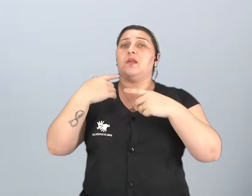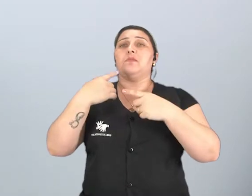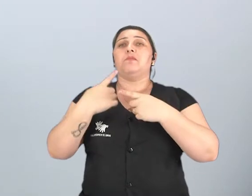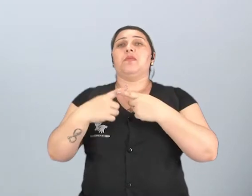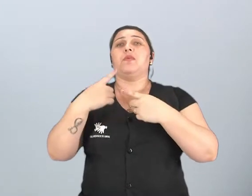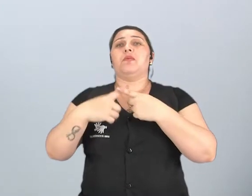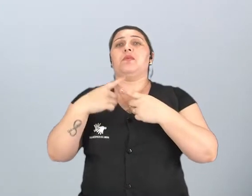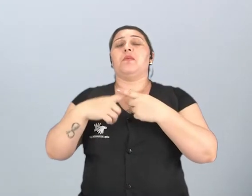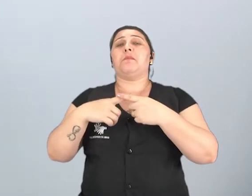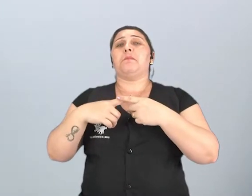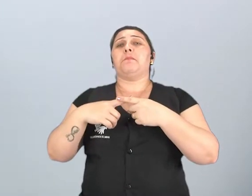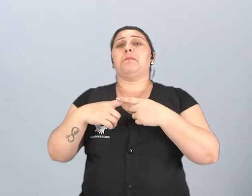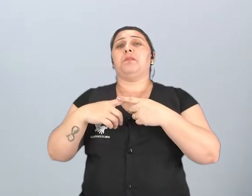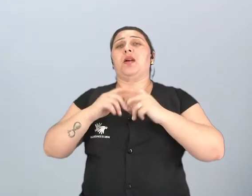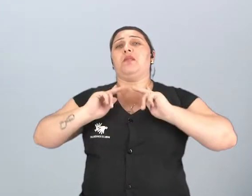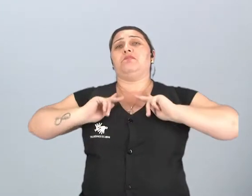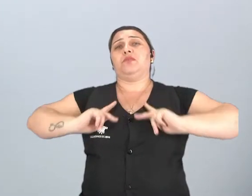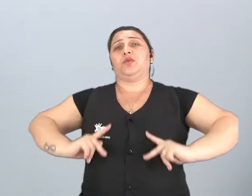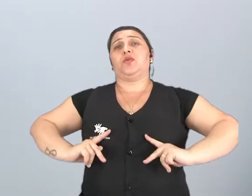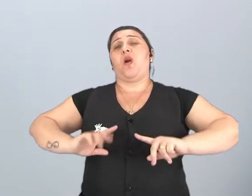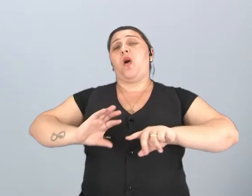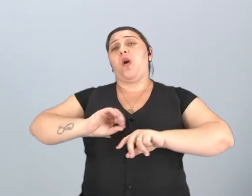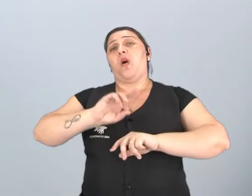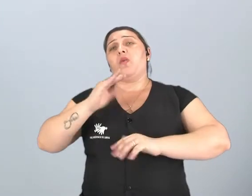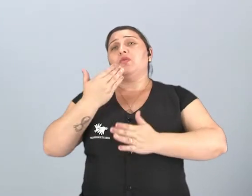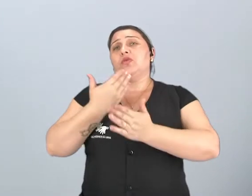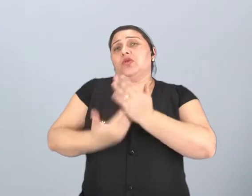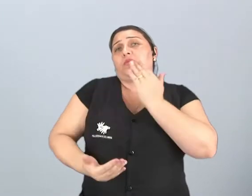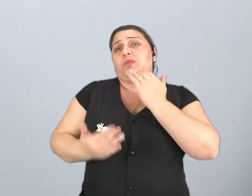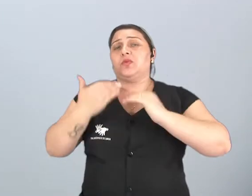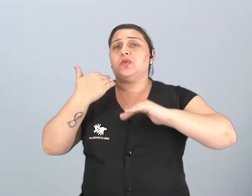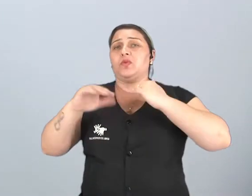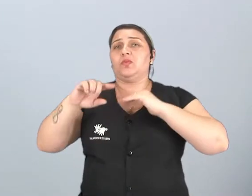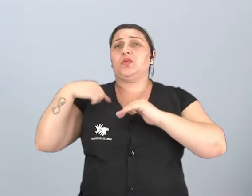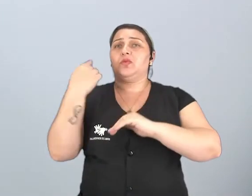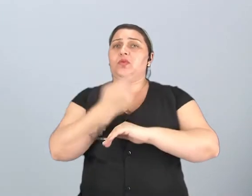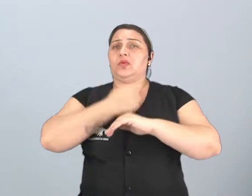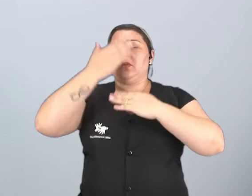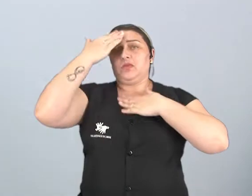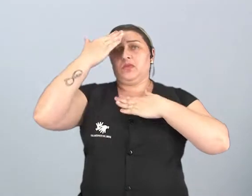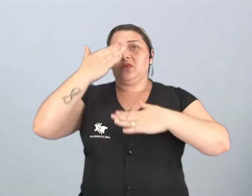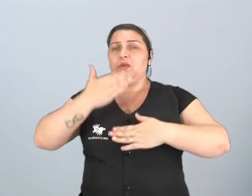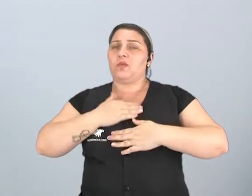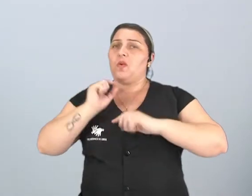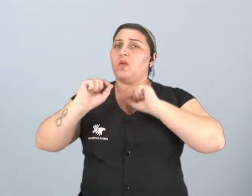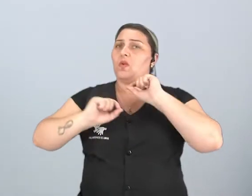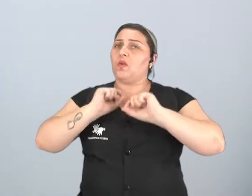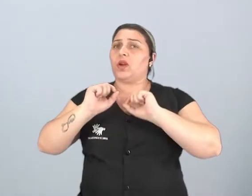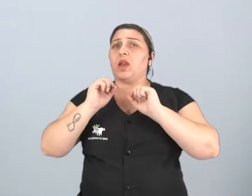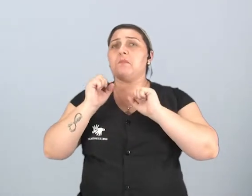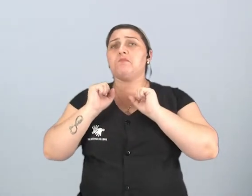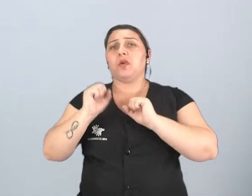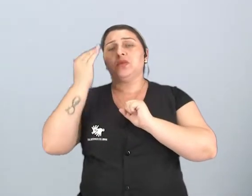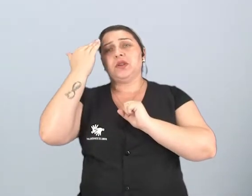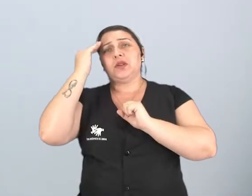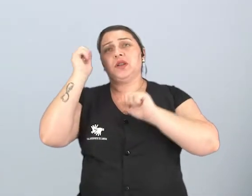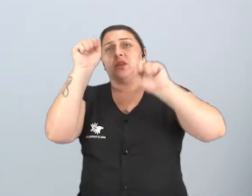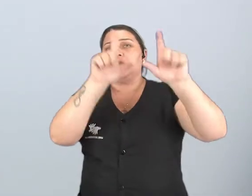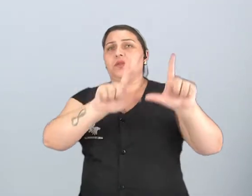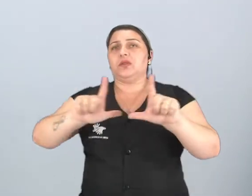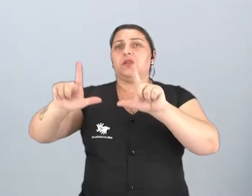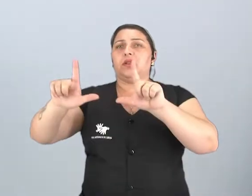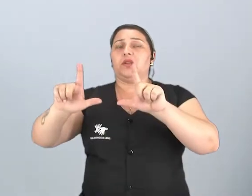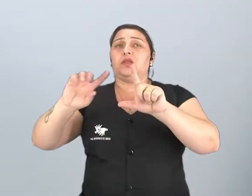por má postura, né? Ou pode diminuir os movimentos do nosso corpo. Então, o que a gente pode entender desse slide,